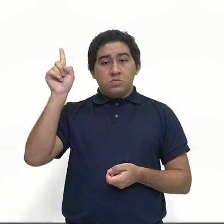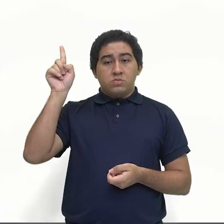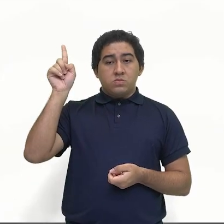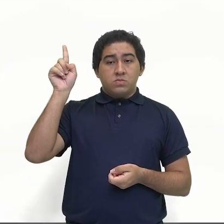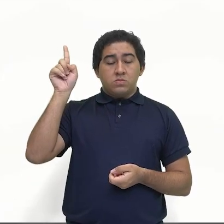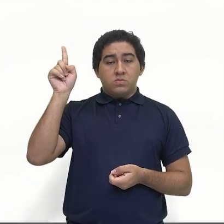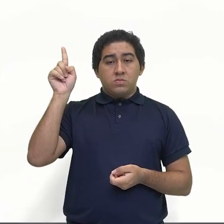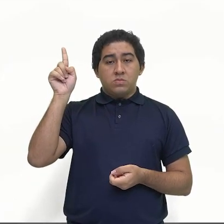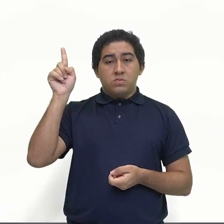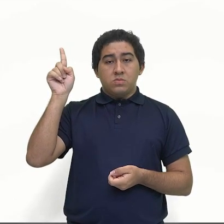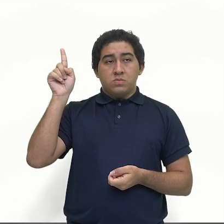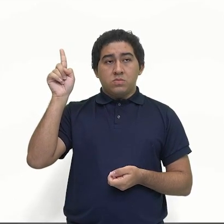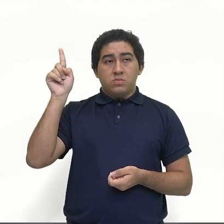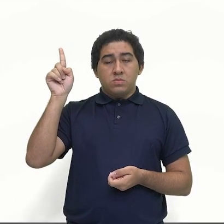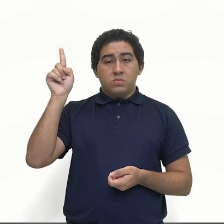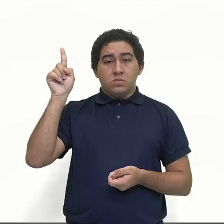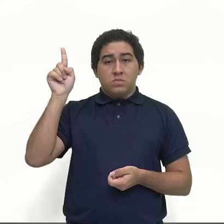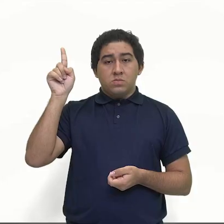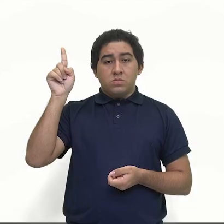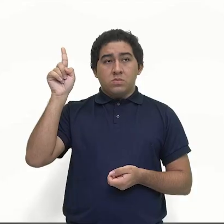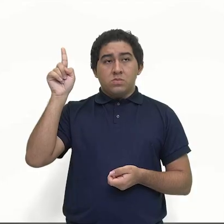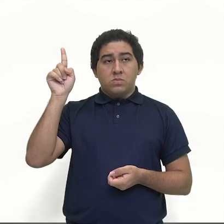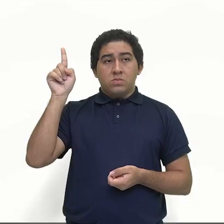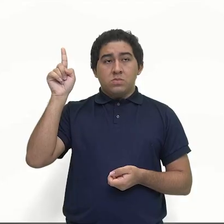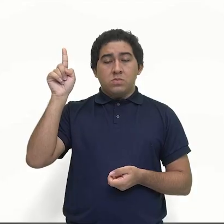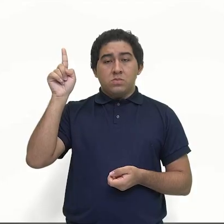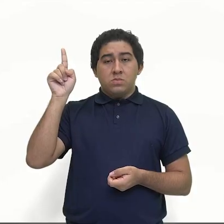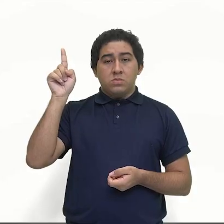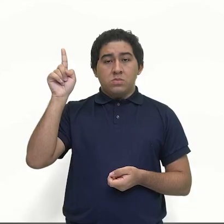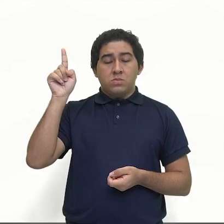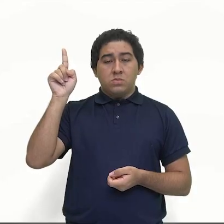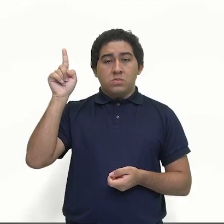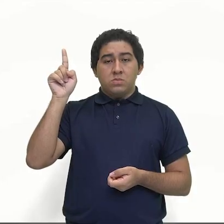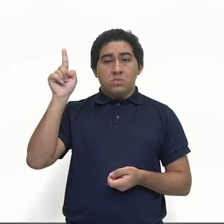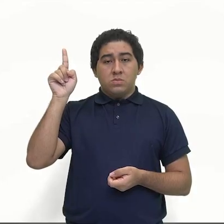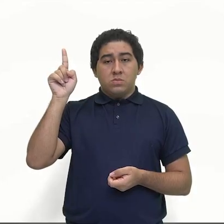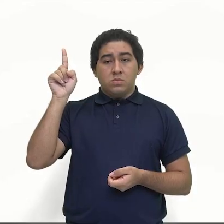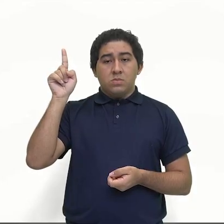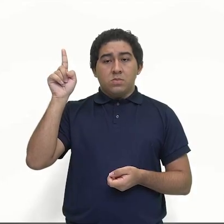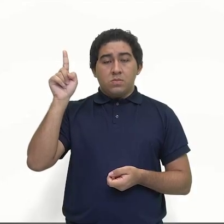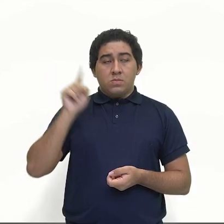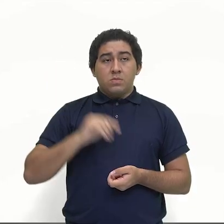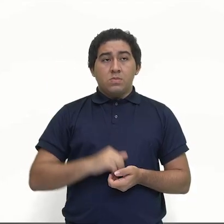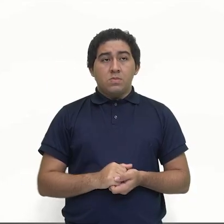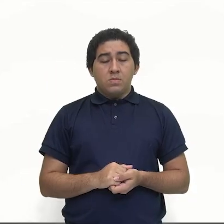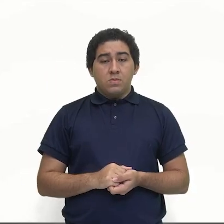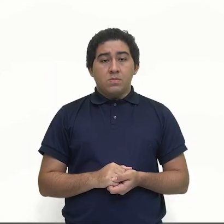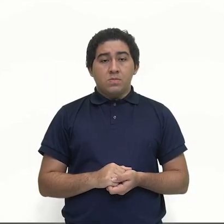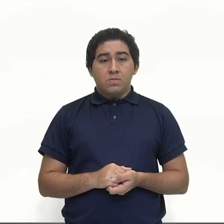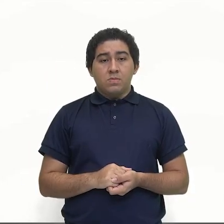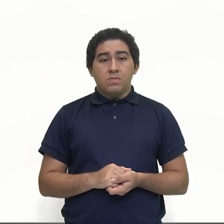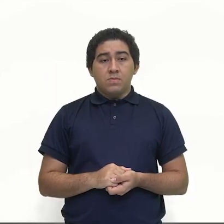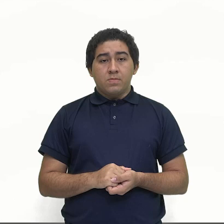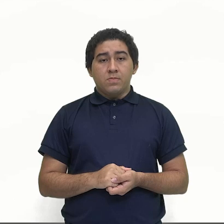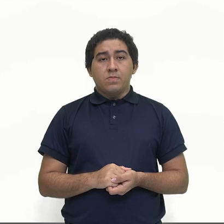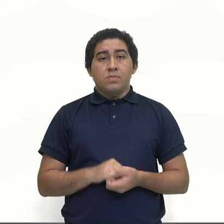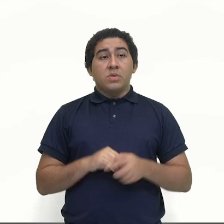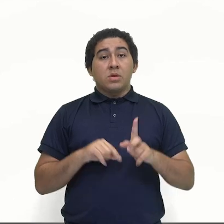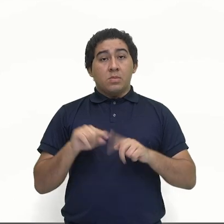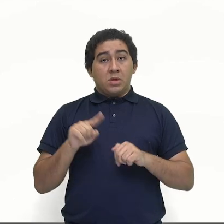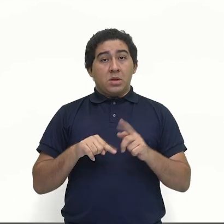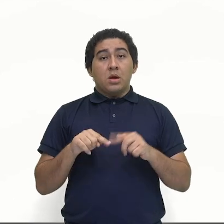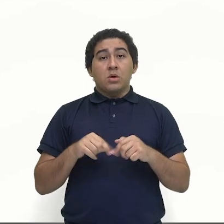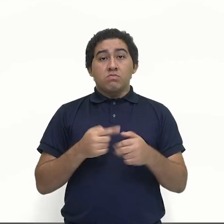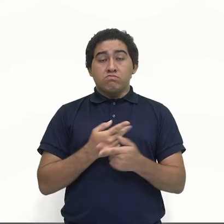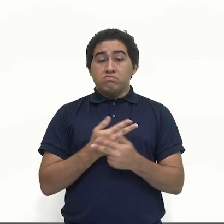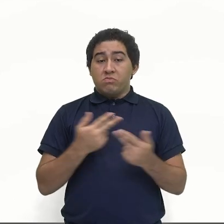dizendo, parece um círculo. Circuito, você tem, que é um conjunto de dispositivos. Então, eu tenho,